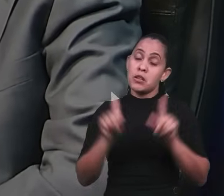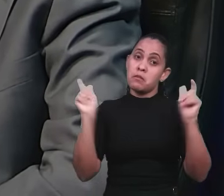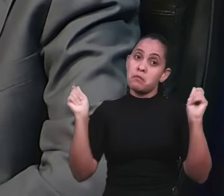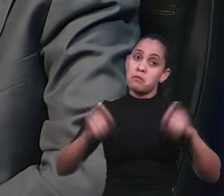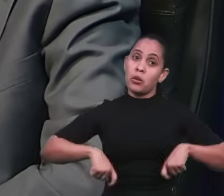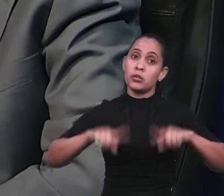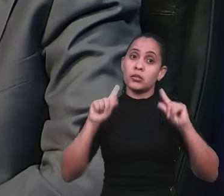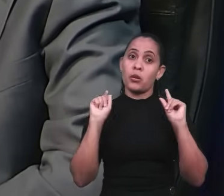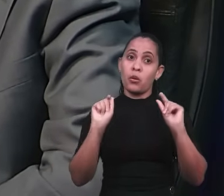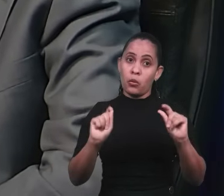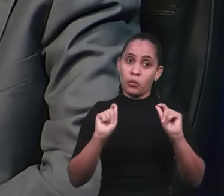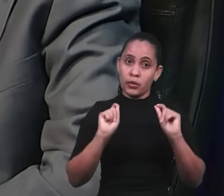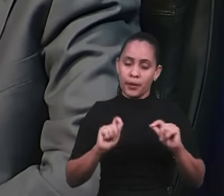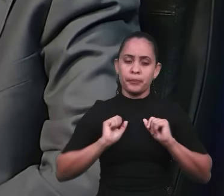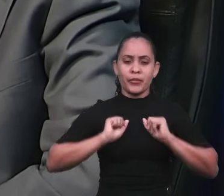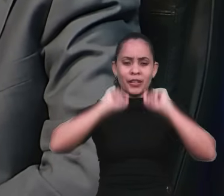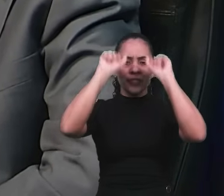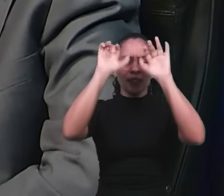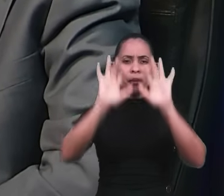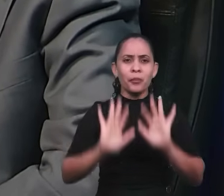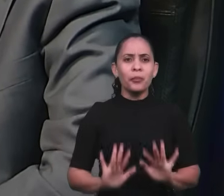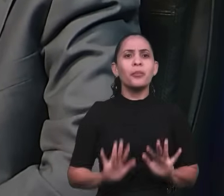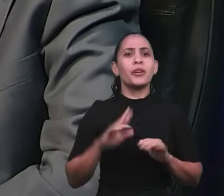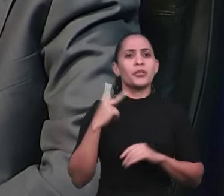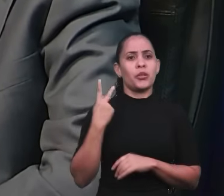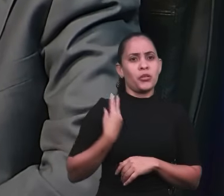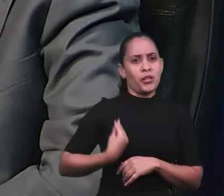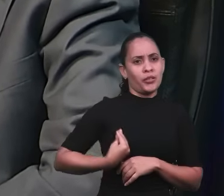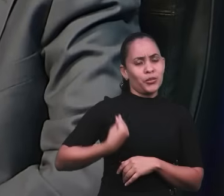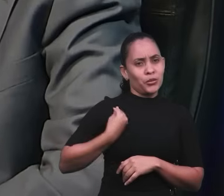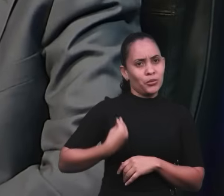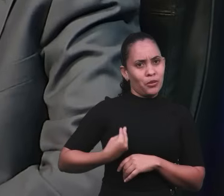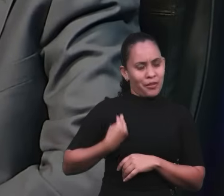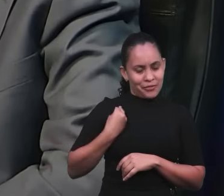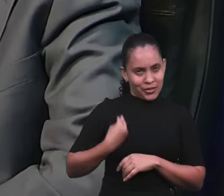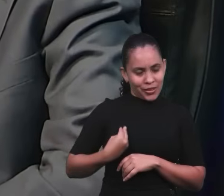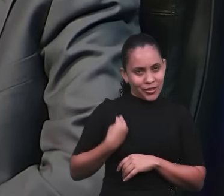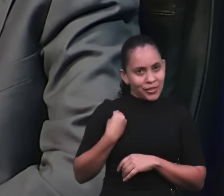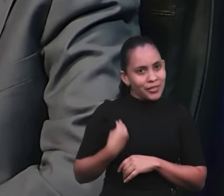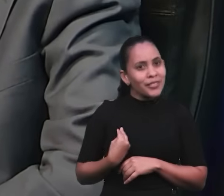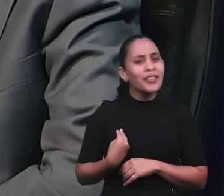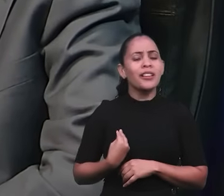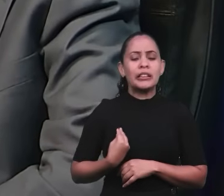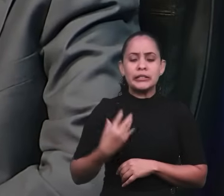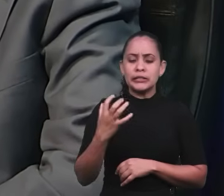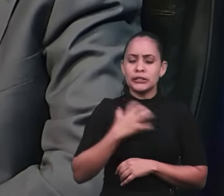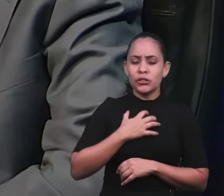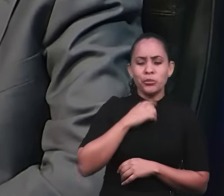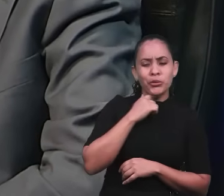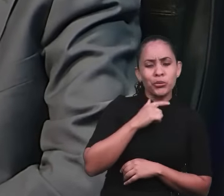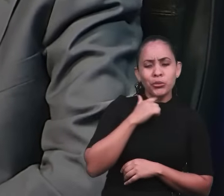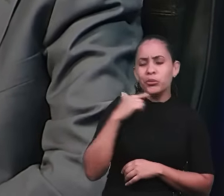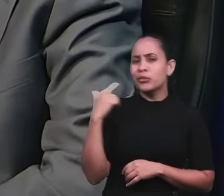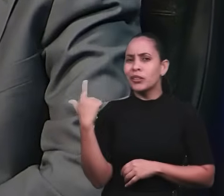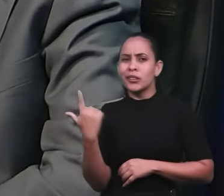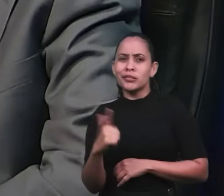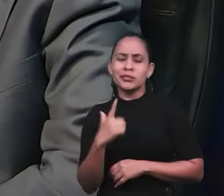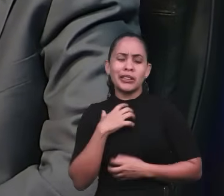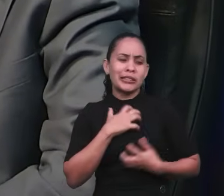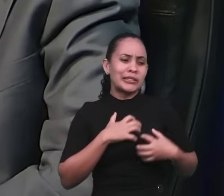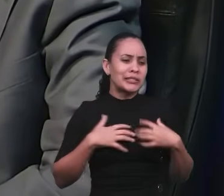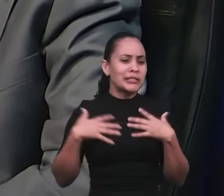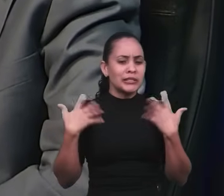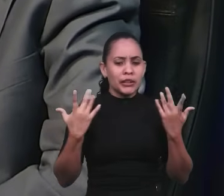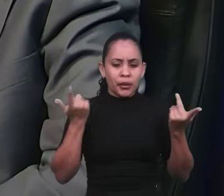desfrutar dessa graça na sua plenitude, né? Sem dúvida, sem ressentimentos,